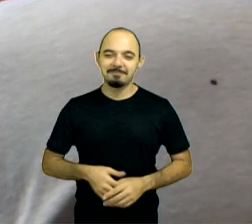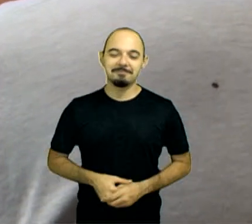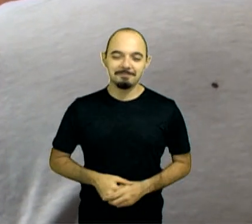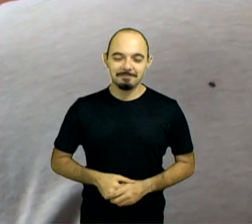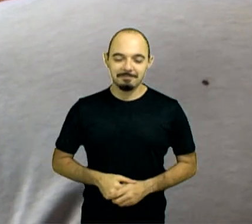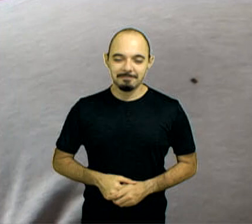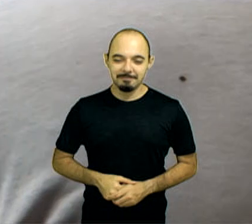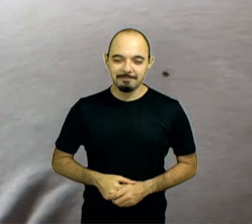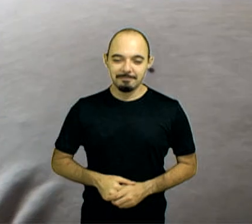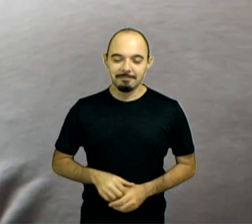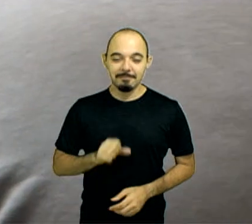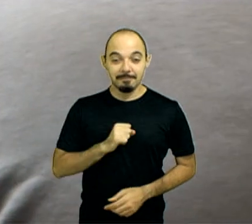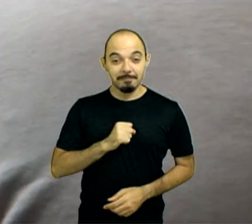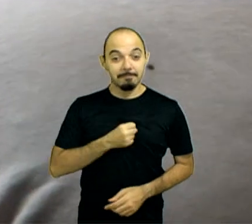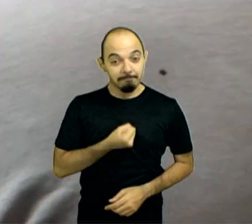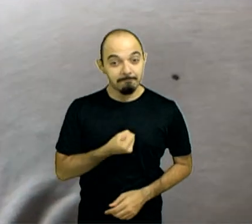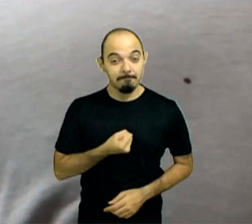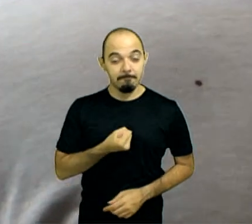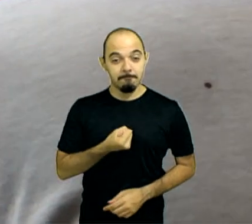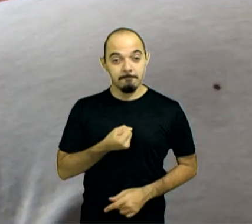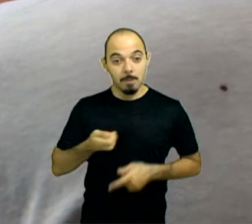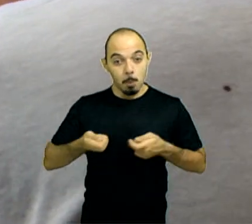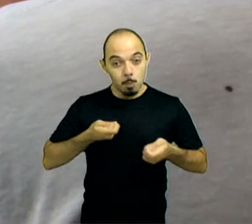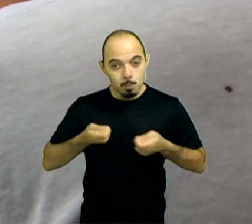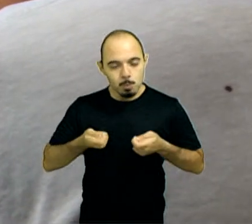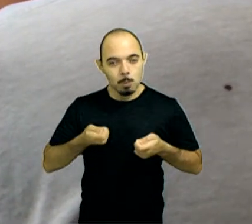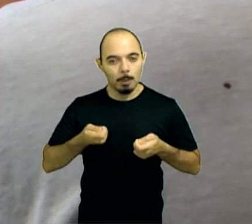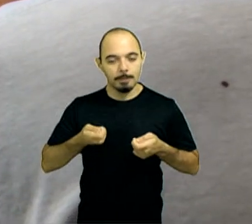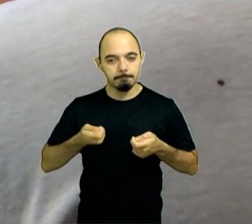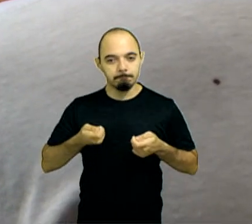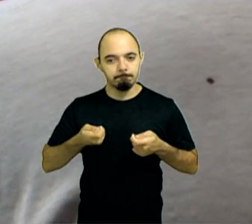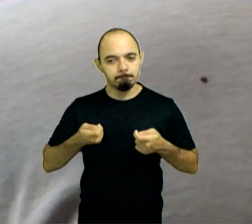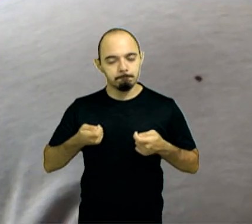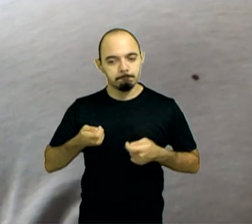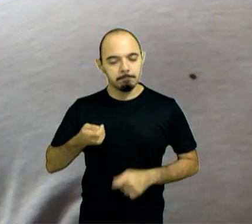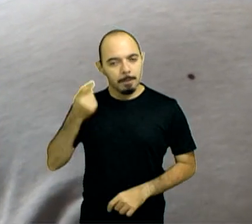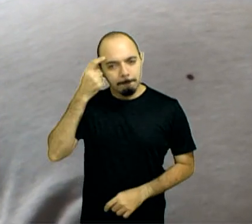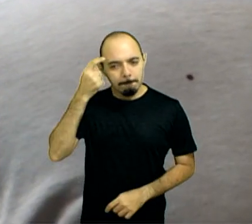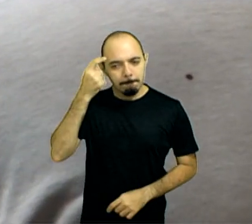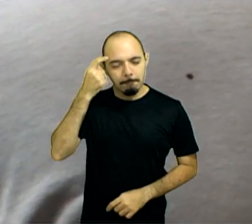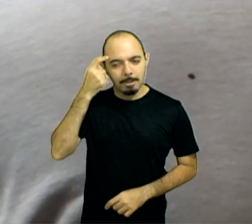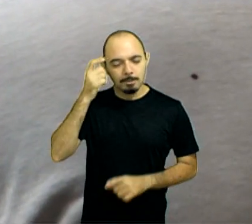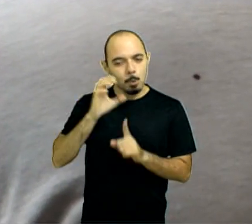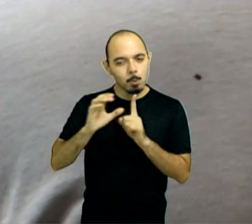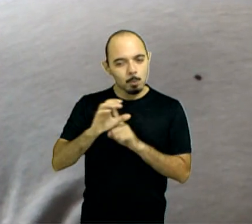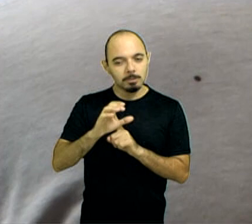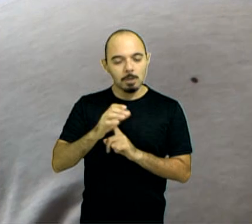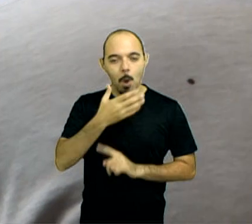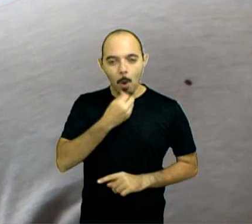Quando eu penso nesse culto dos homens, eu penso em homens transformados,